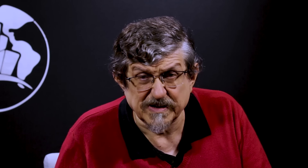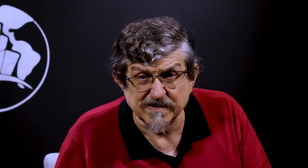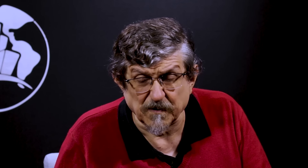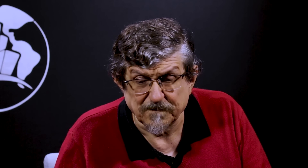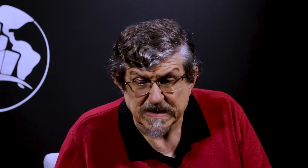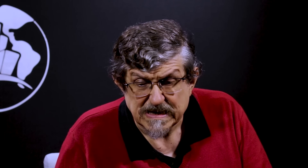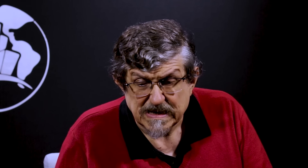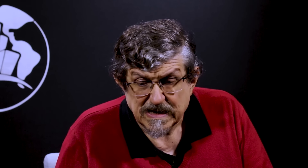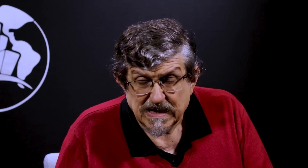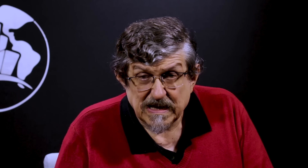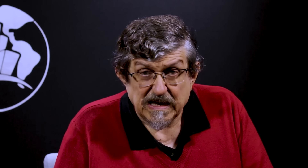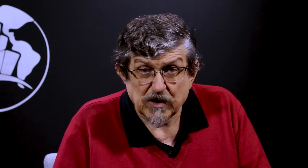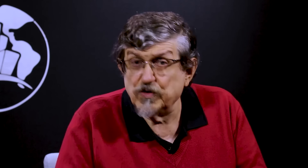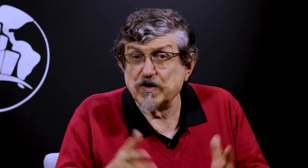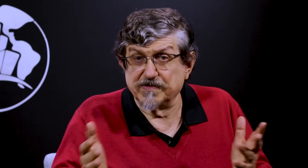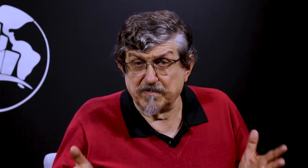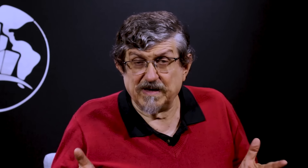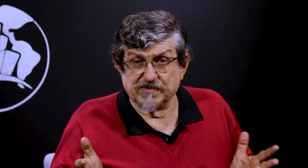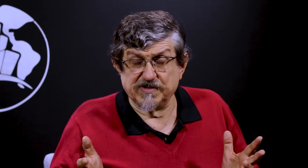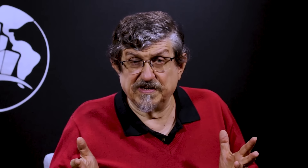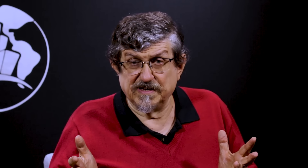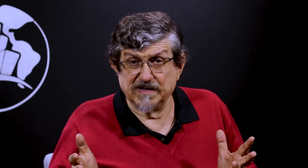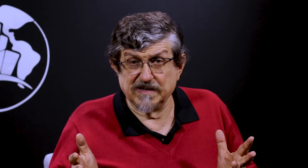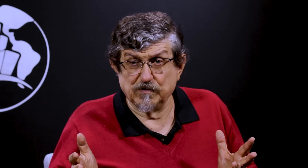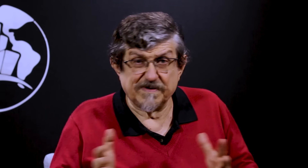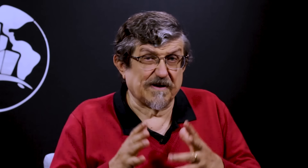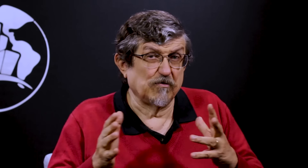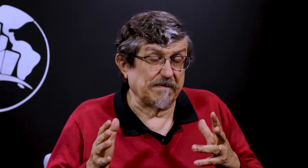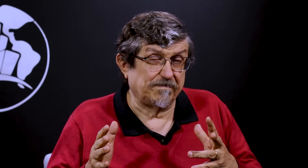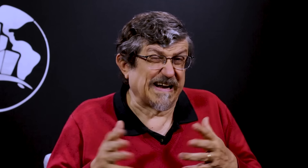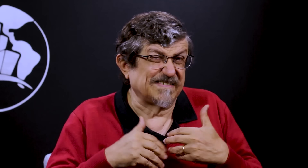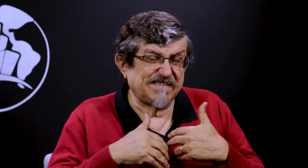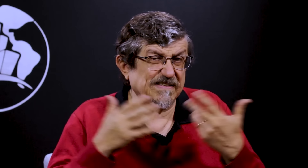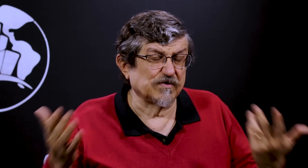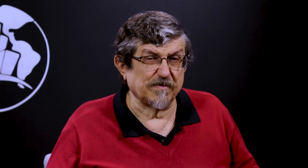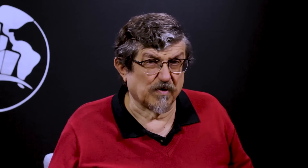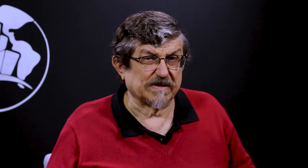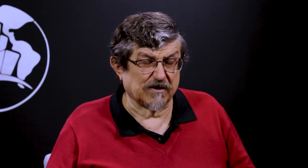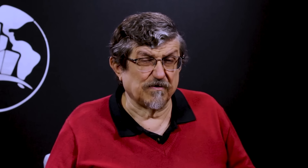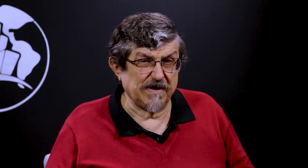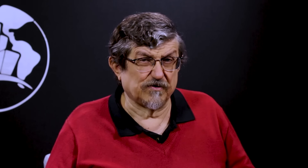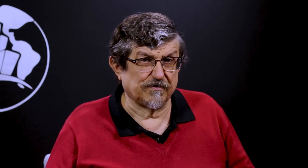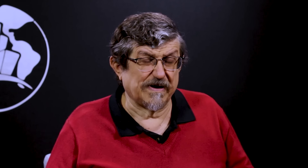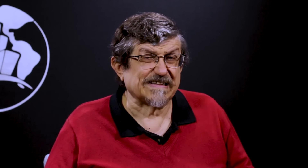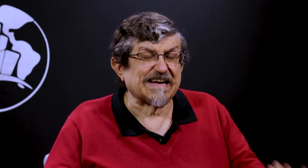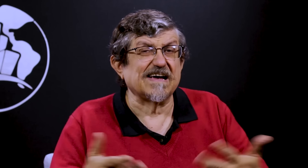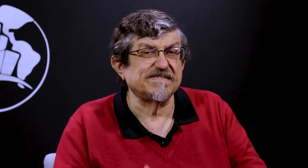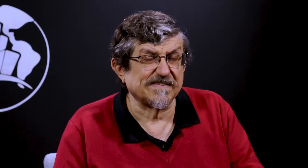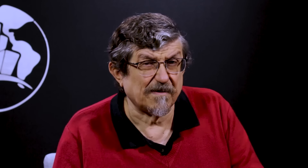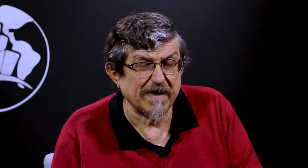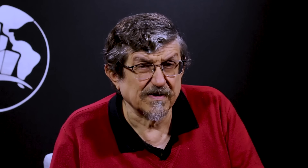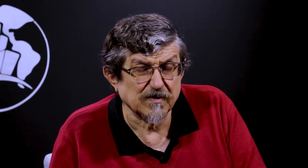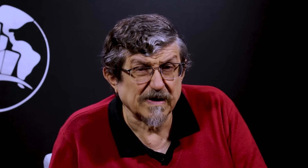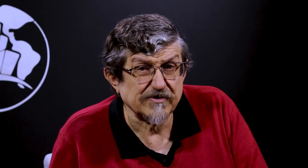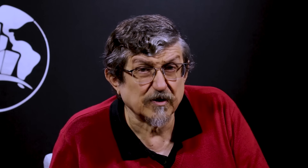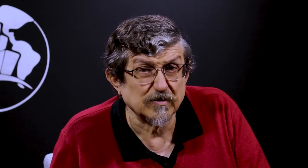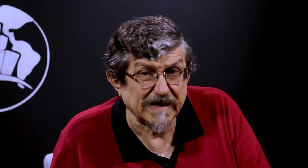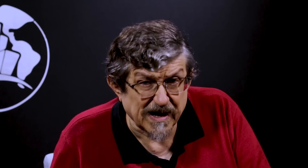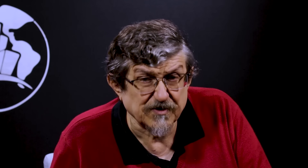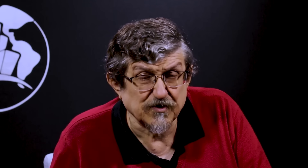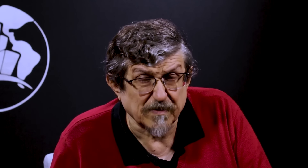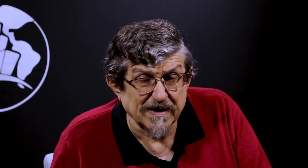geração em geração. E curiosamente, o Esaú, que parecia não se importar com isso, foi atrás dessa bênção,